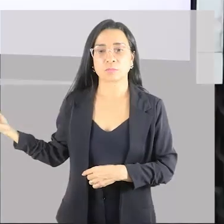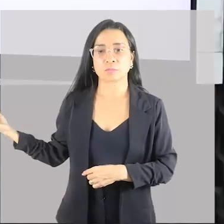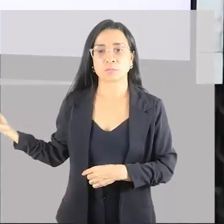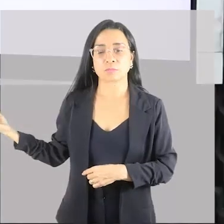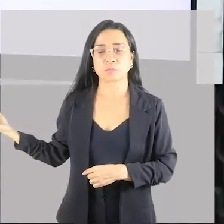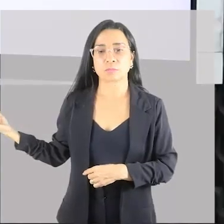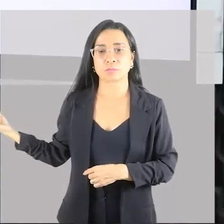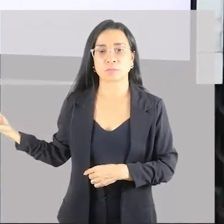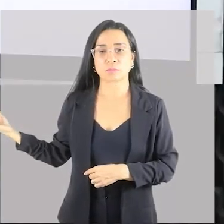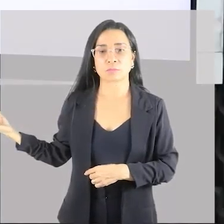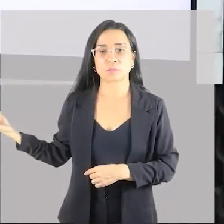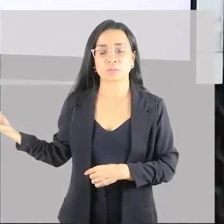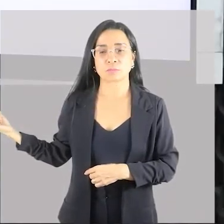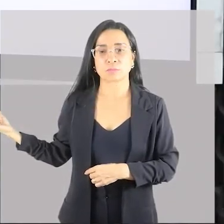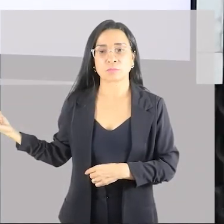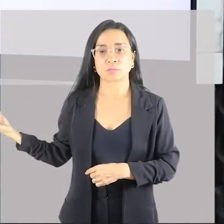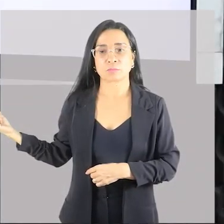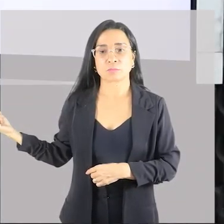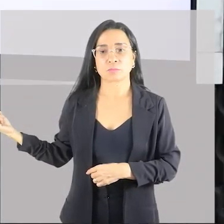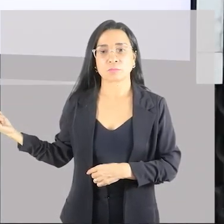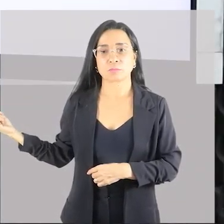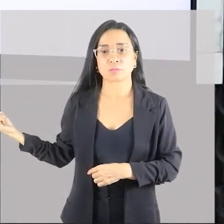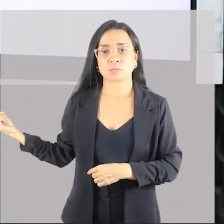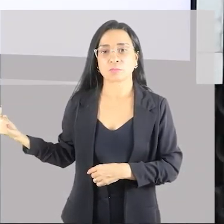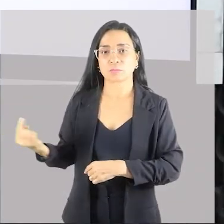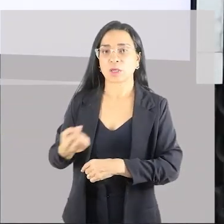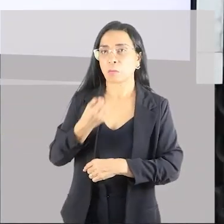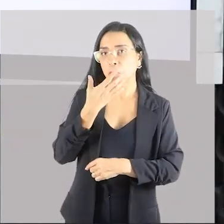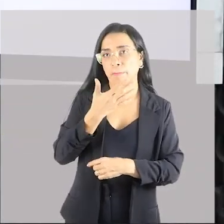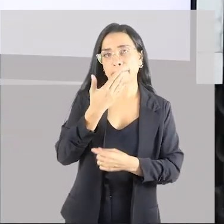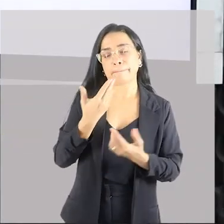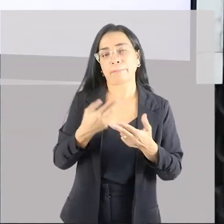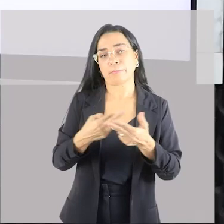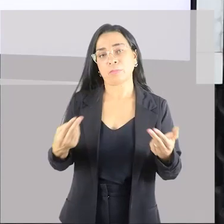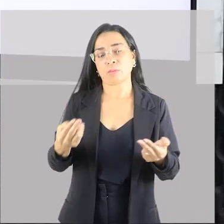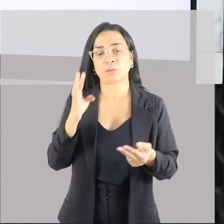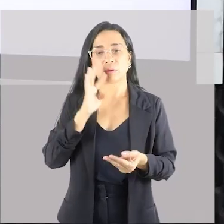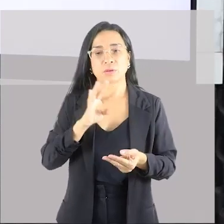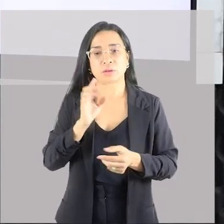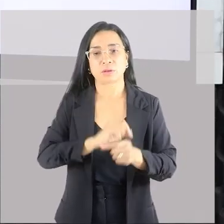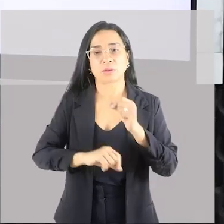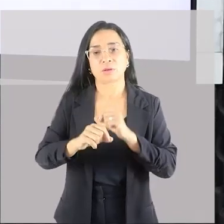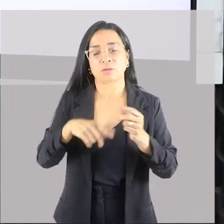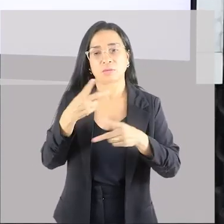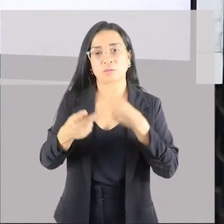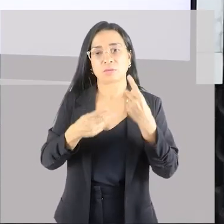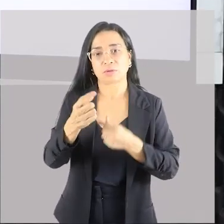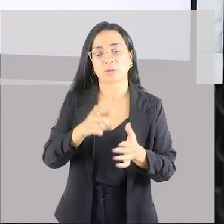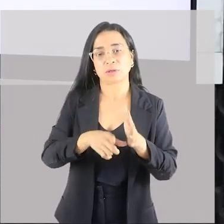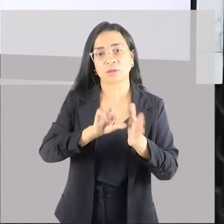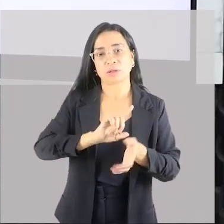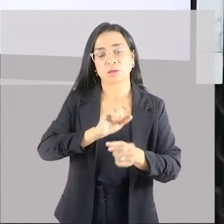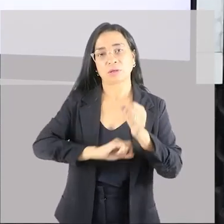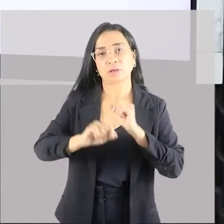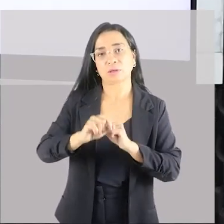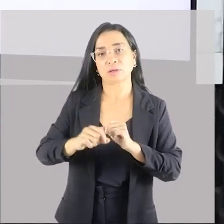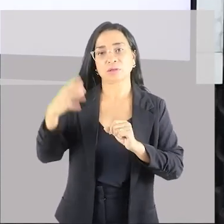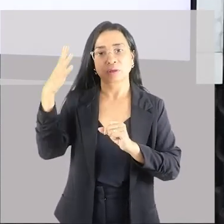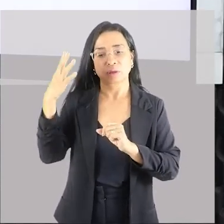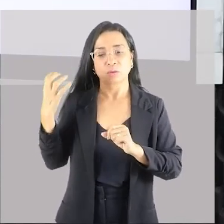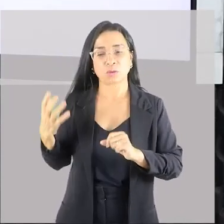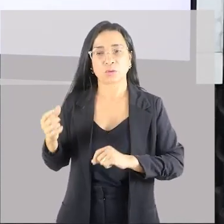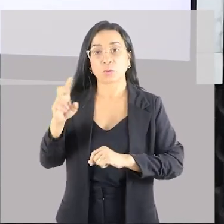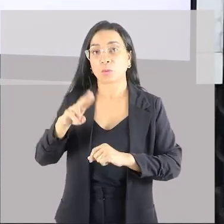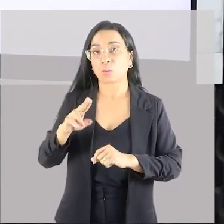ratificar, não confirmar. Uma coisa bacana, coisa legal. Que eu falei a vocês, em Rousseau, nós nunca